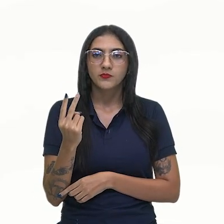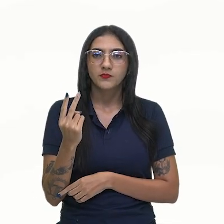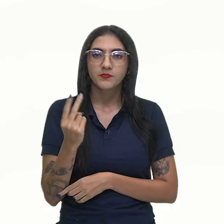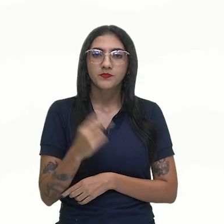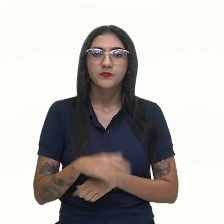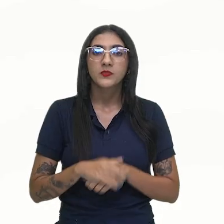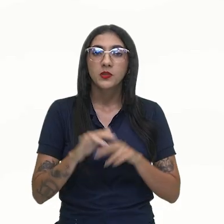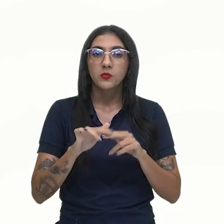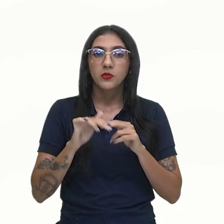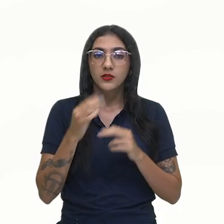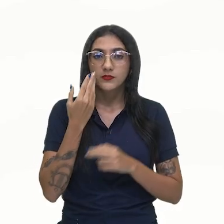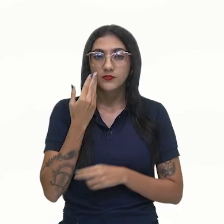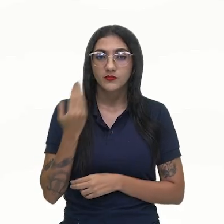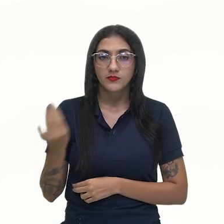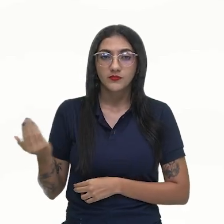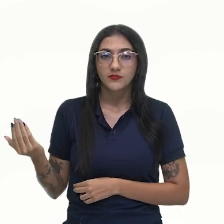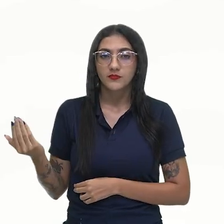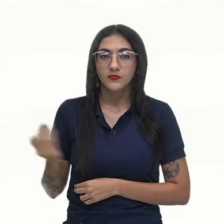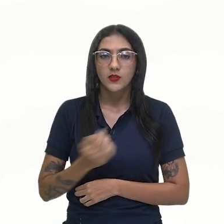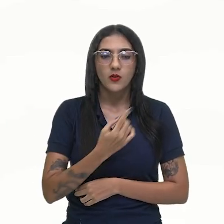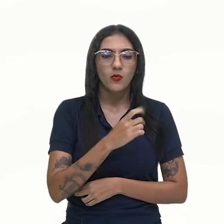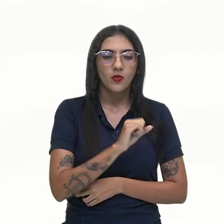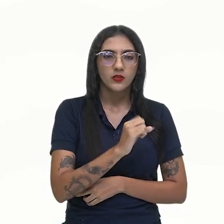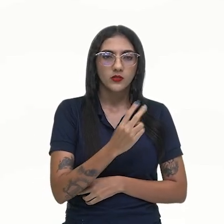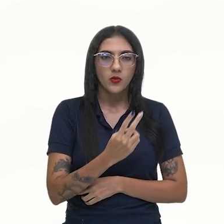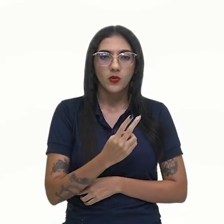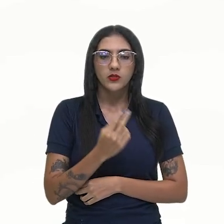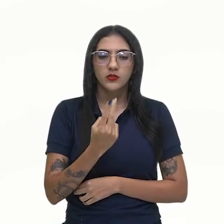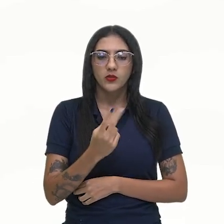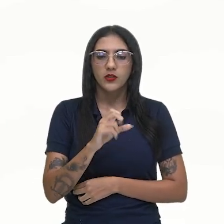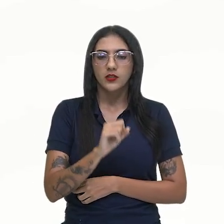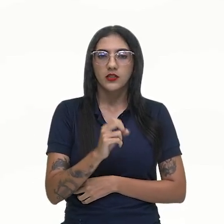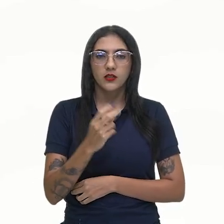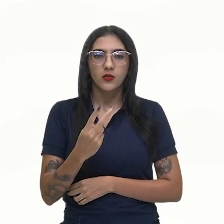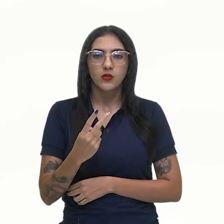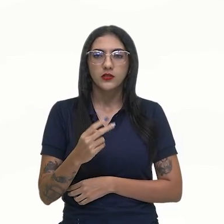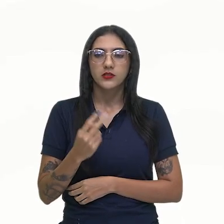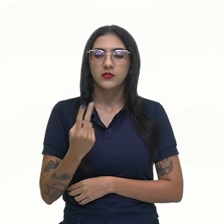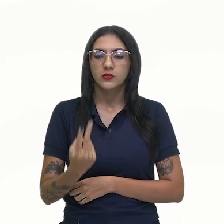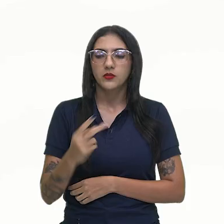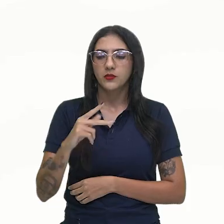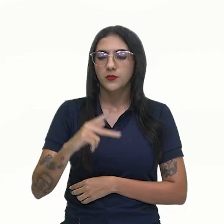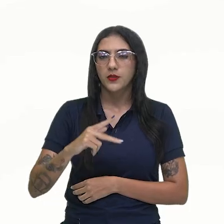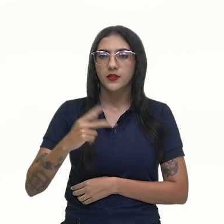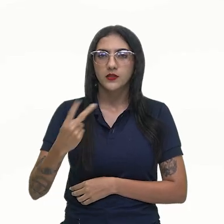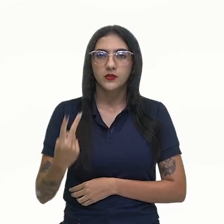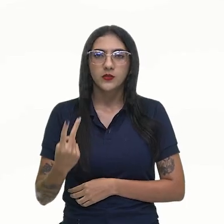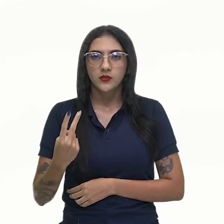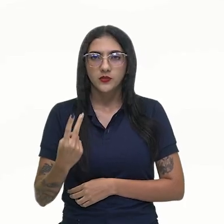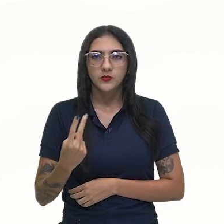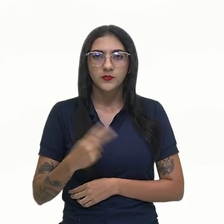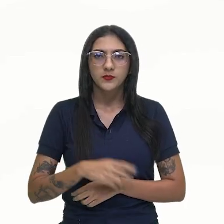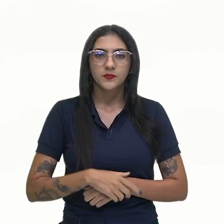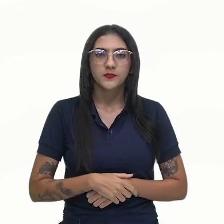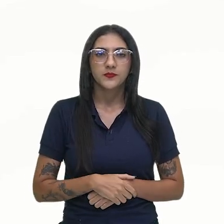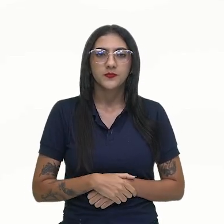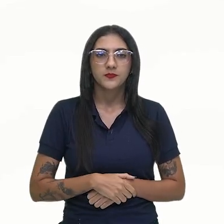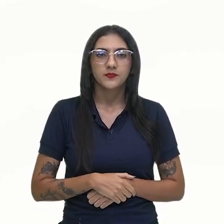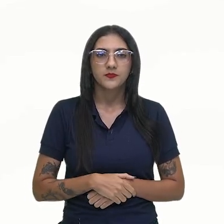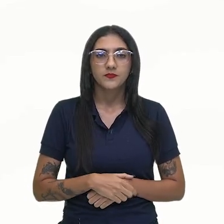Por isso que ficou assim, ó, 1s2, 2s2, 2p2. Esses daqui são os elétrons. Tem quantos elétrons